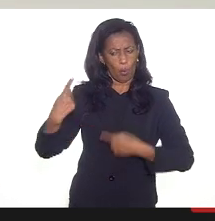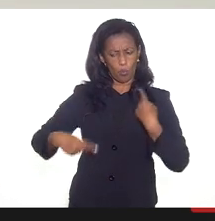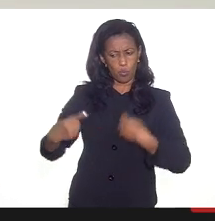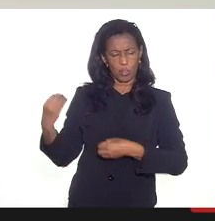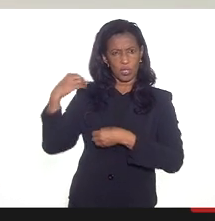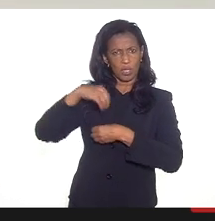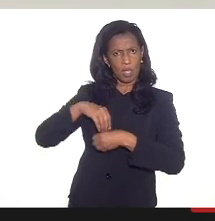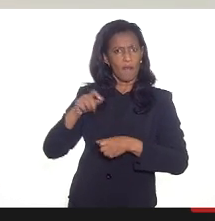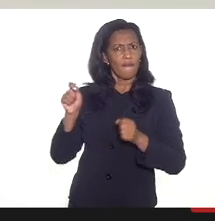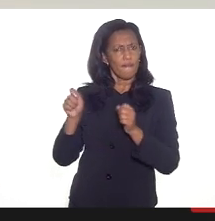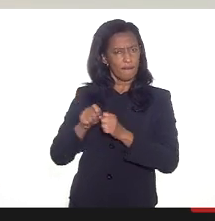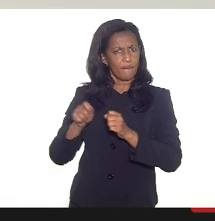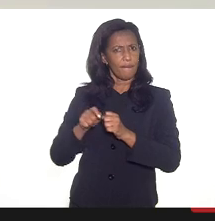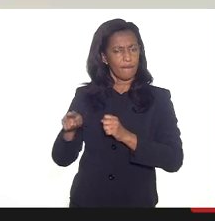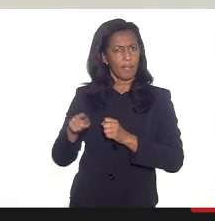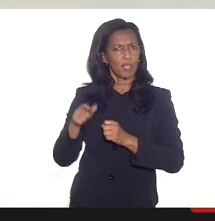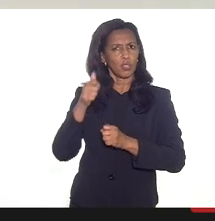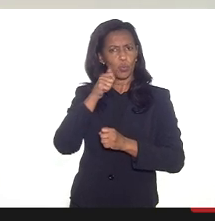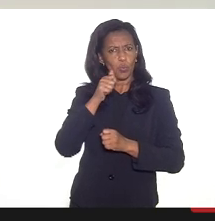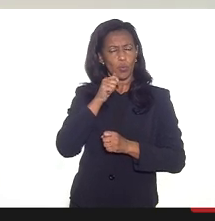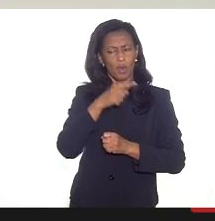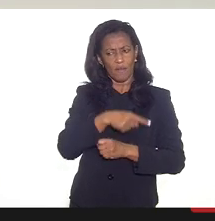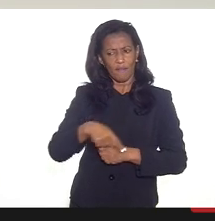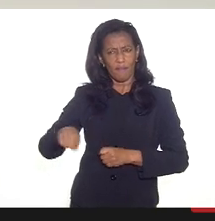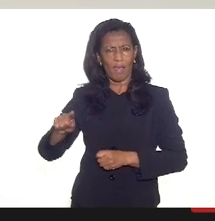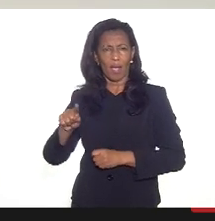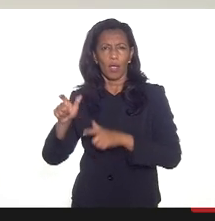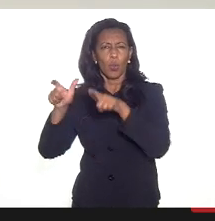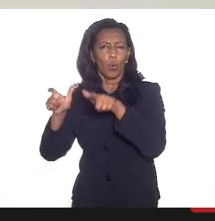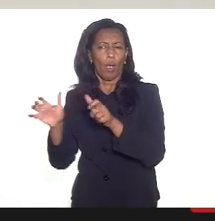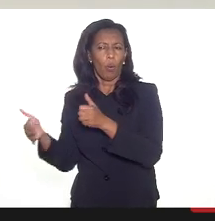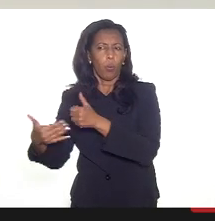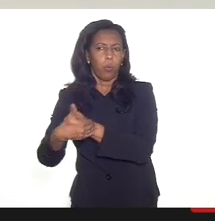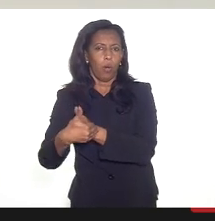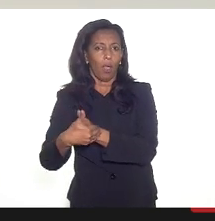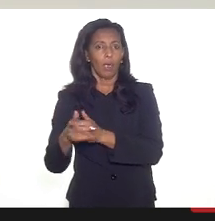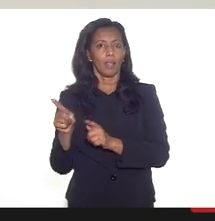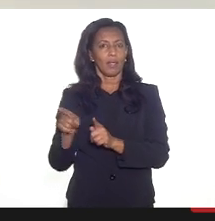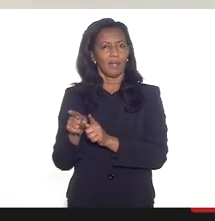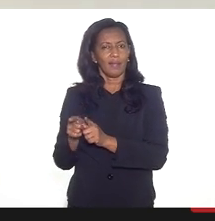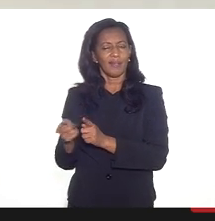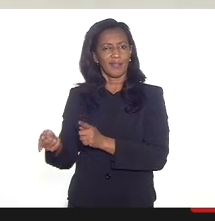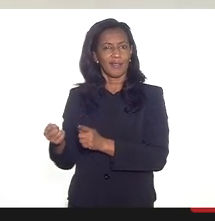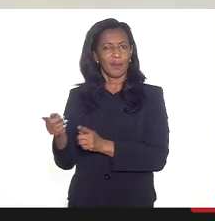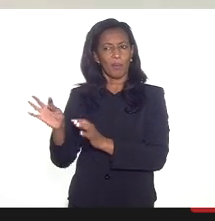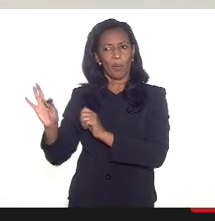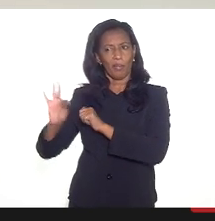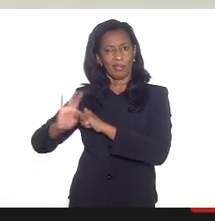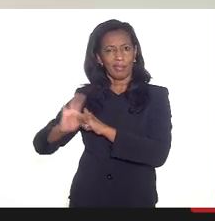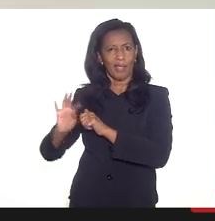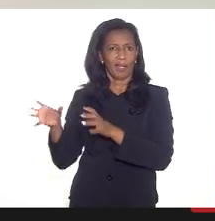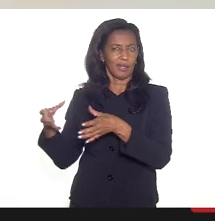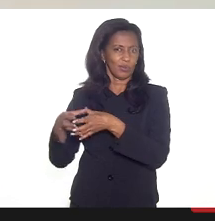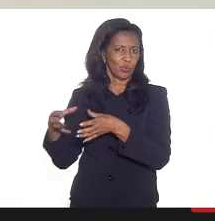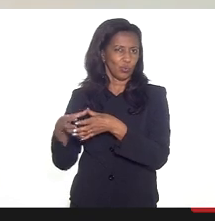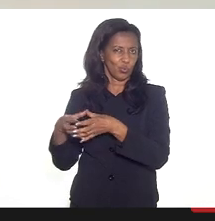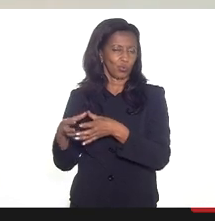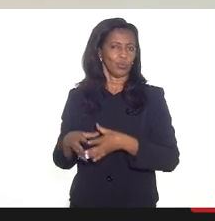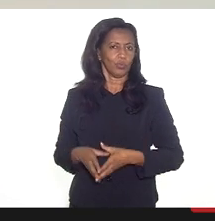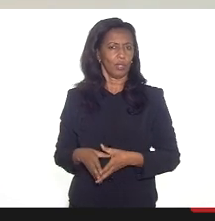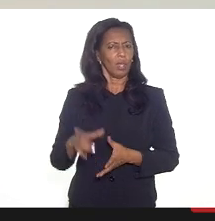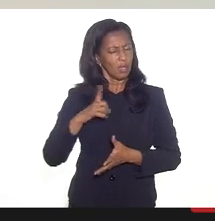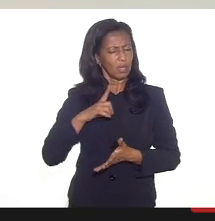fazer o encaminhamento das mulheres para o abrigo sigiloso e também acolhê-las enquanto equipe técnica do plantão judiciário. Ou seja,